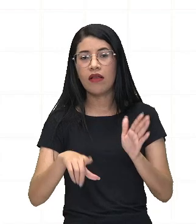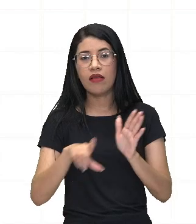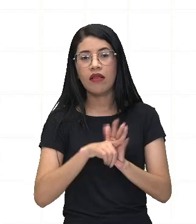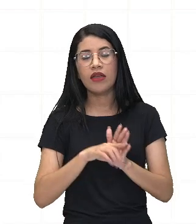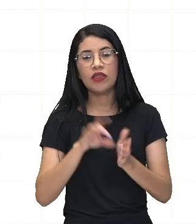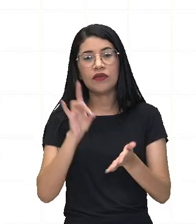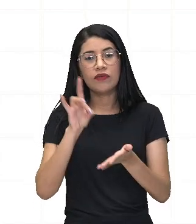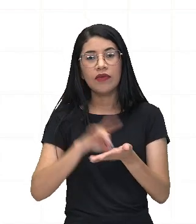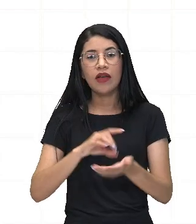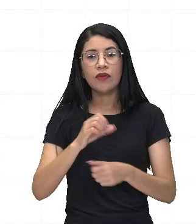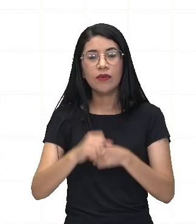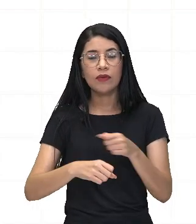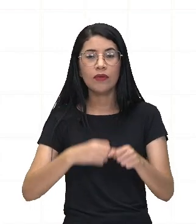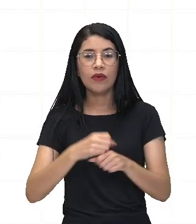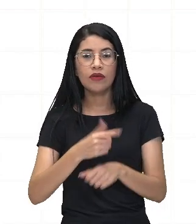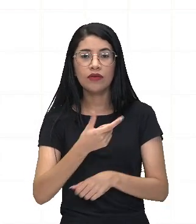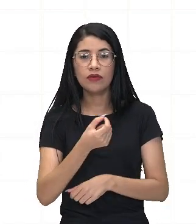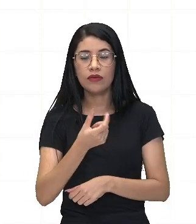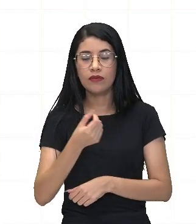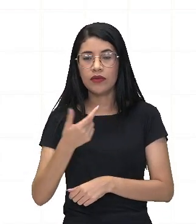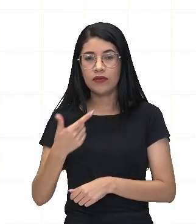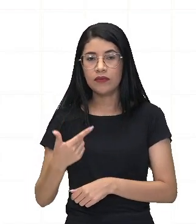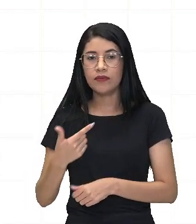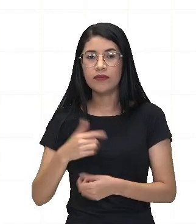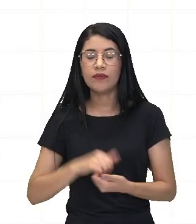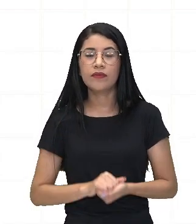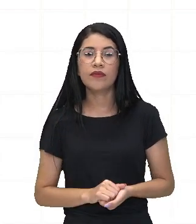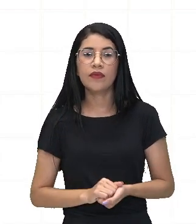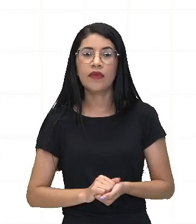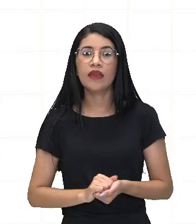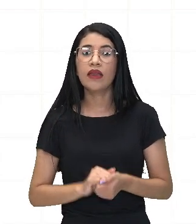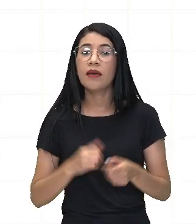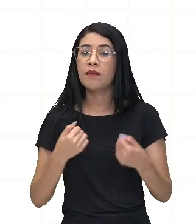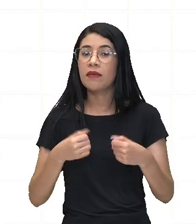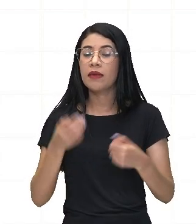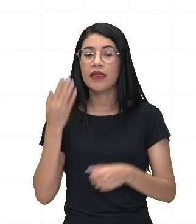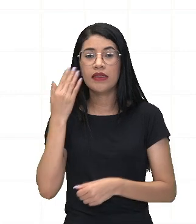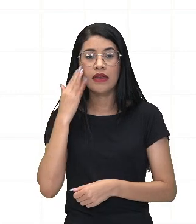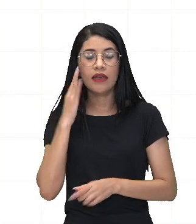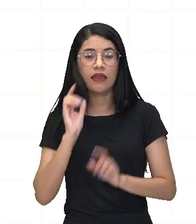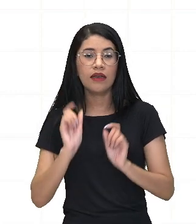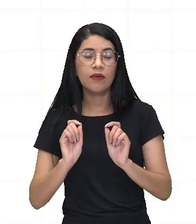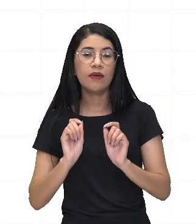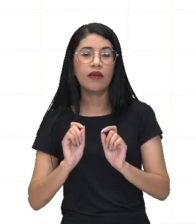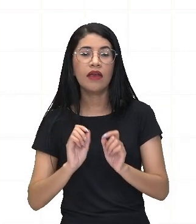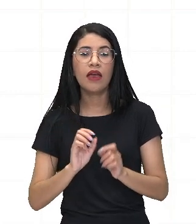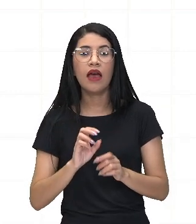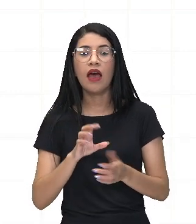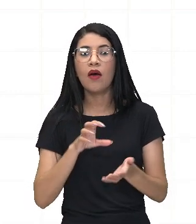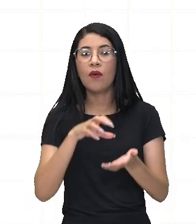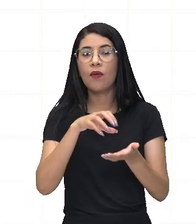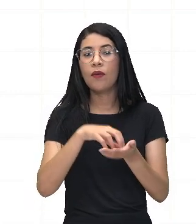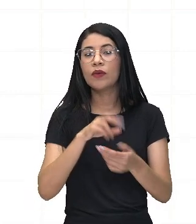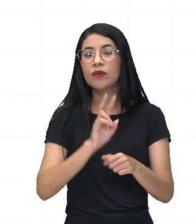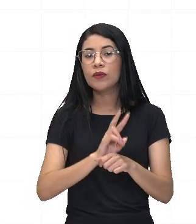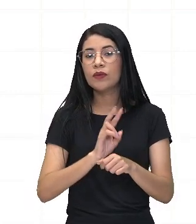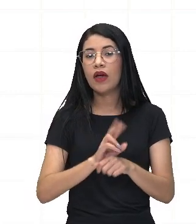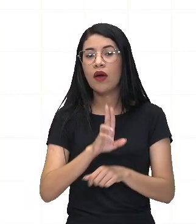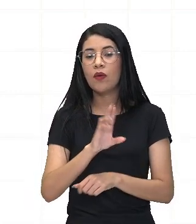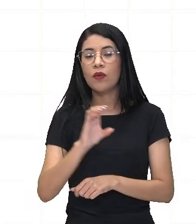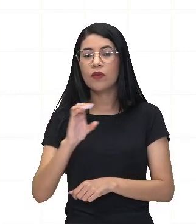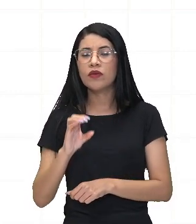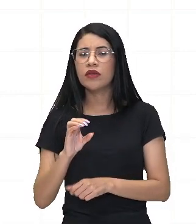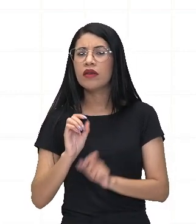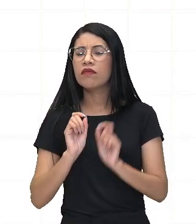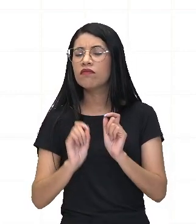regulamentada em 2002. Mas é preciso entender o que é uma unidade de conservação que nós